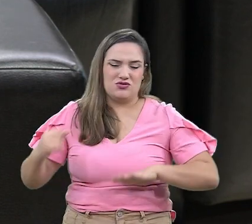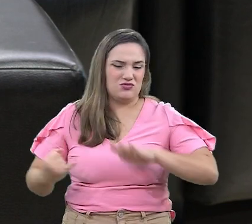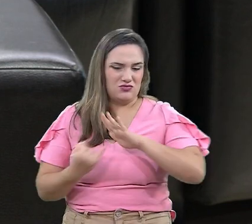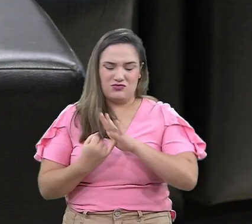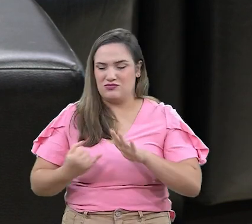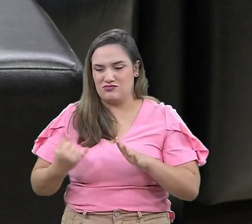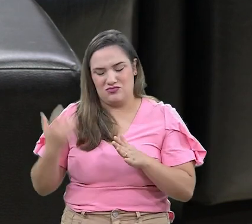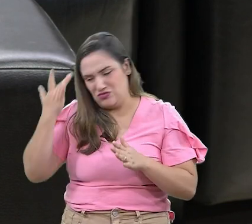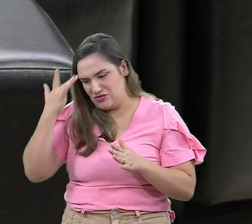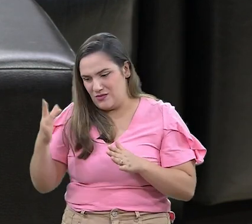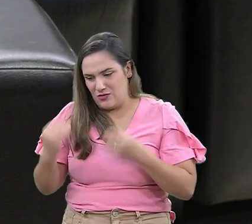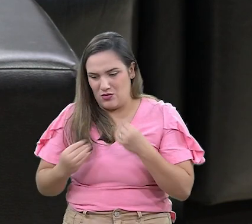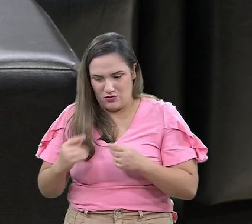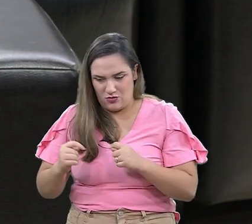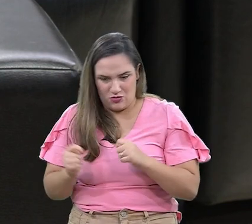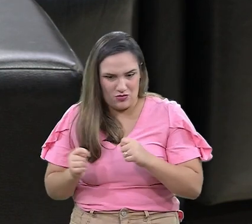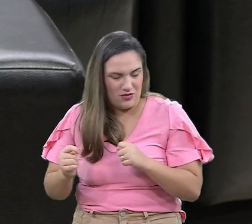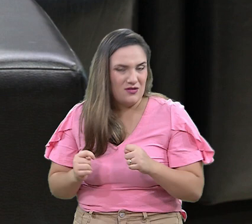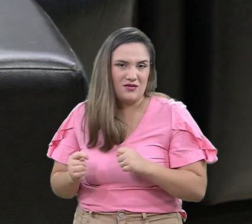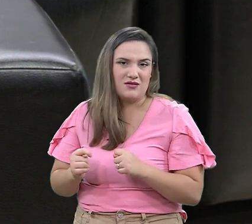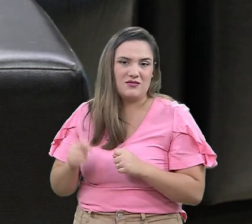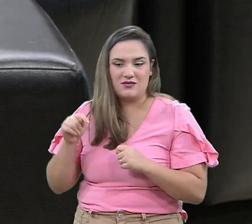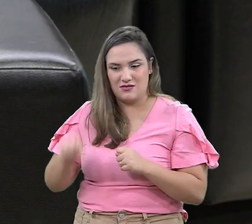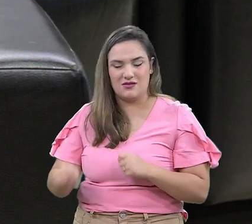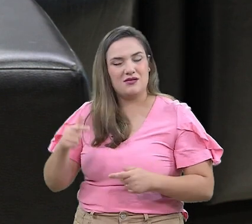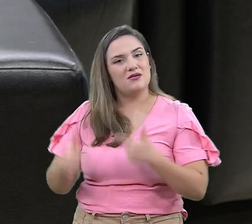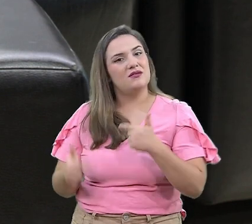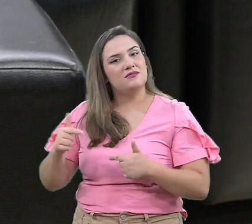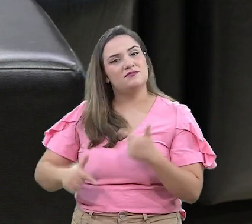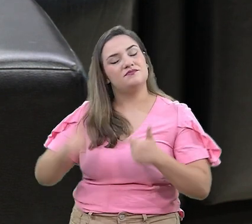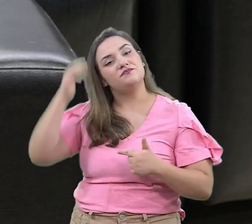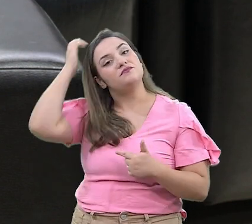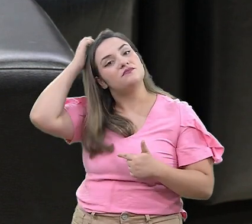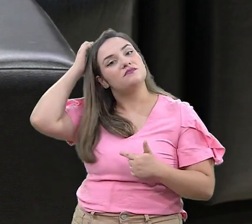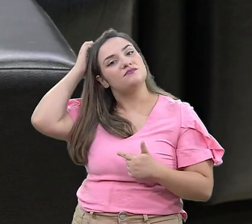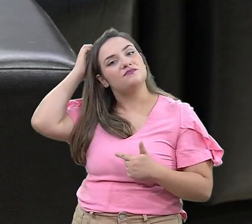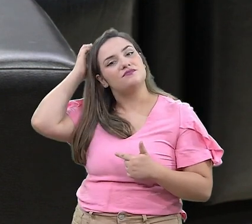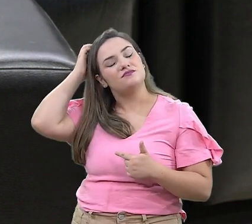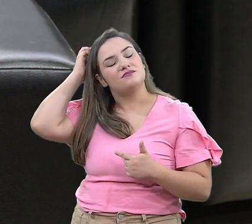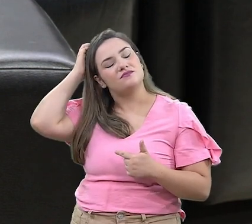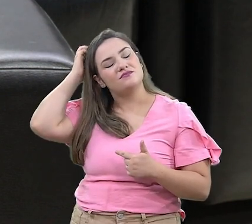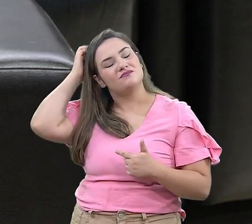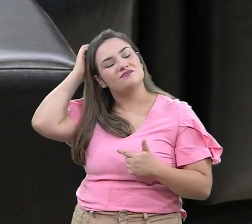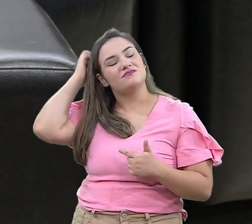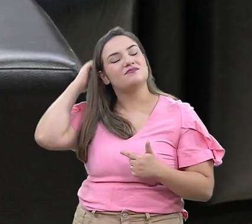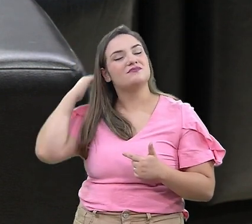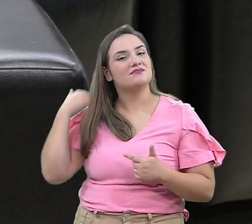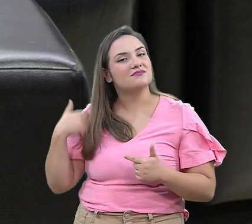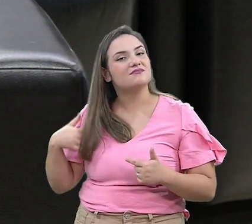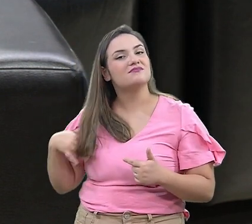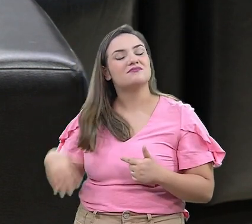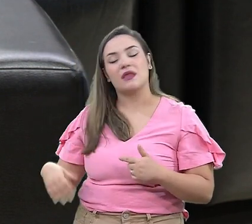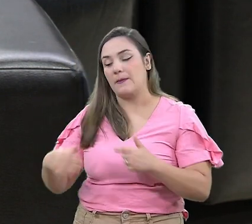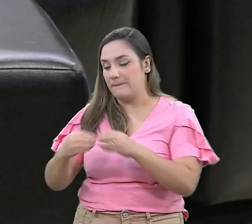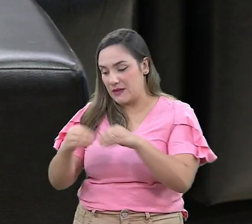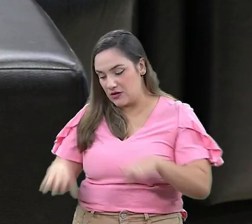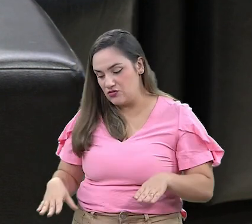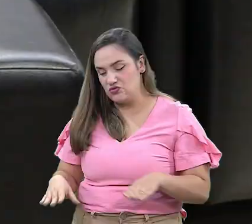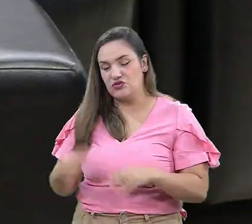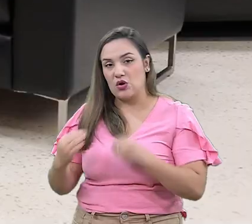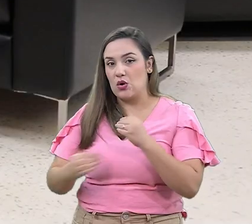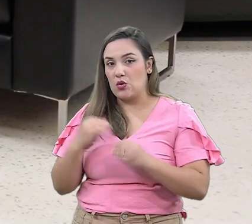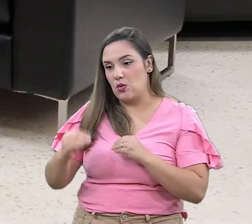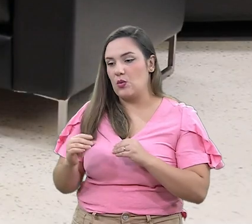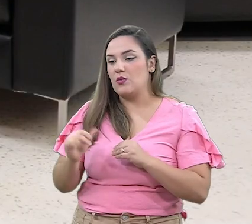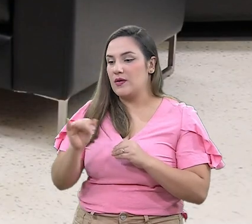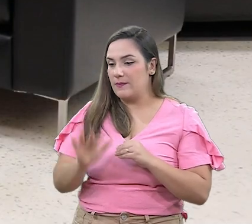instituição não tem comprometimento com essa política, isso atinge a imagem da